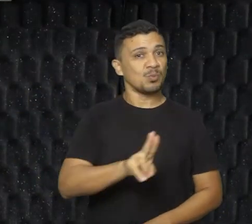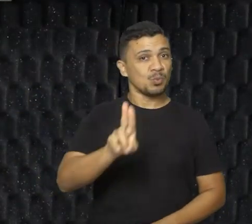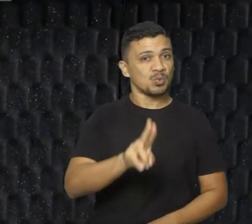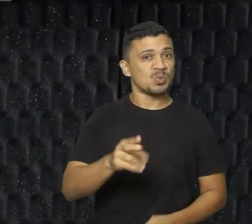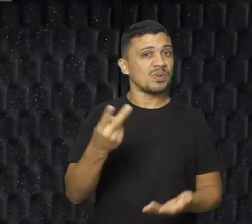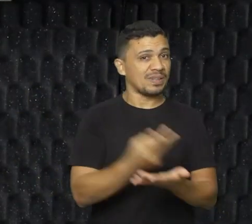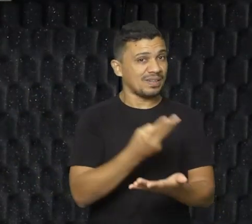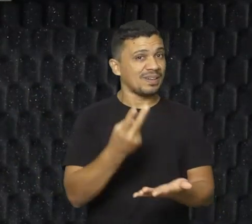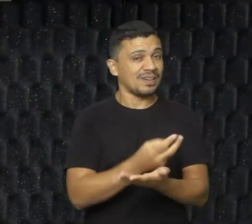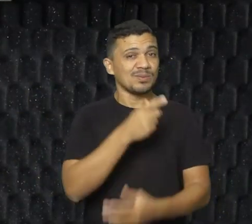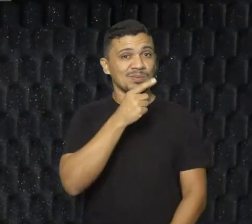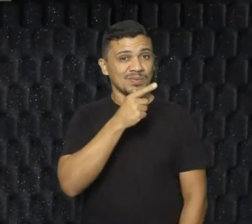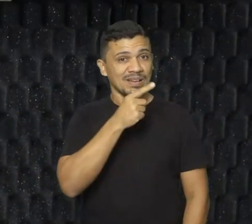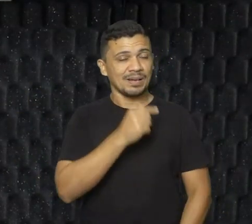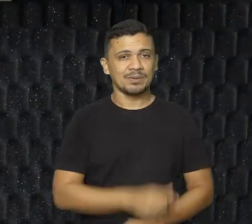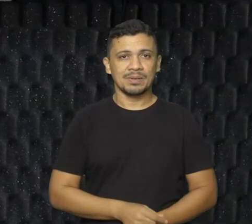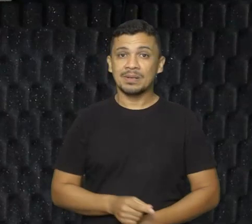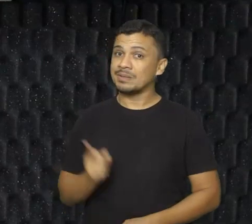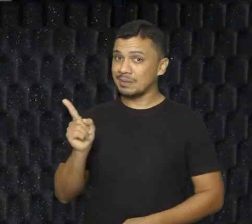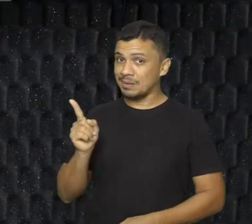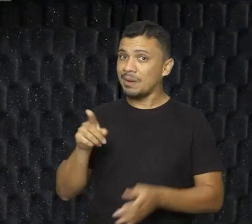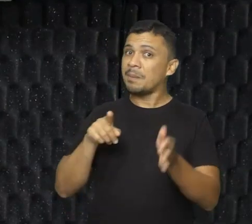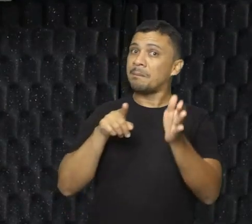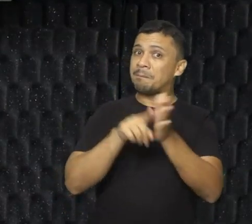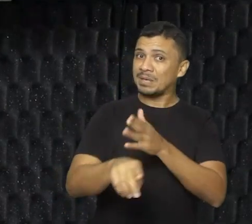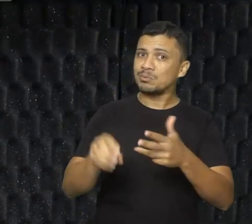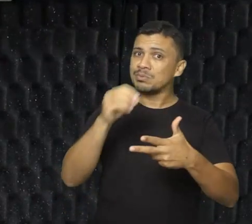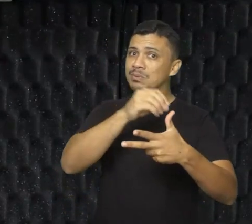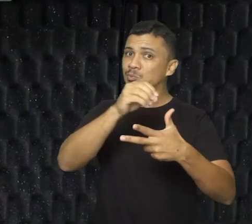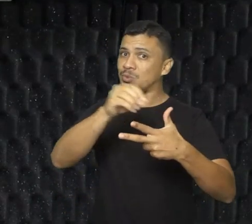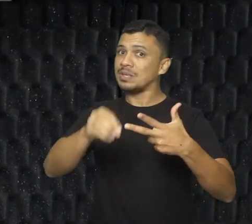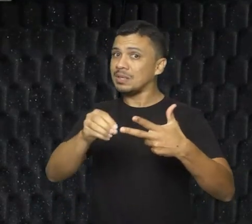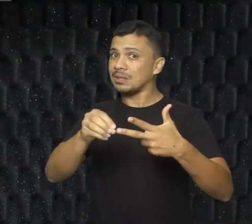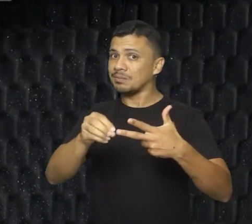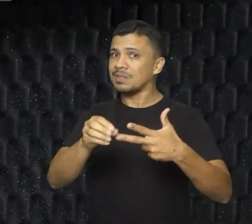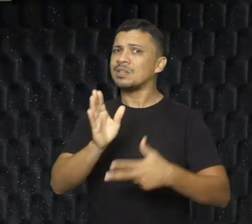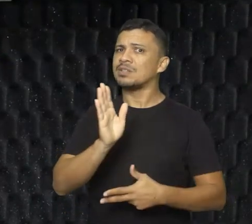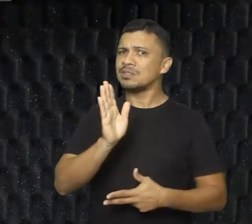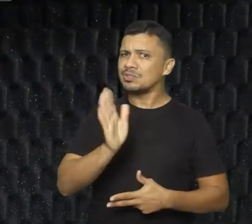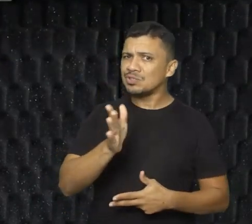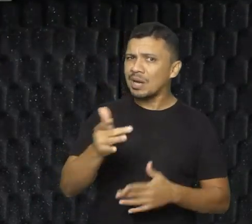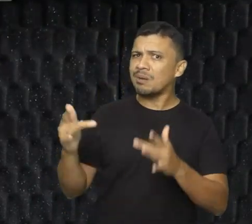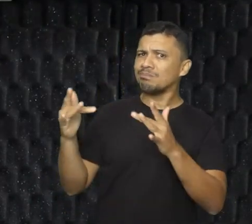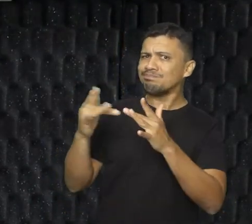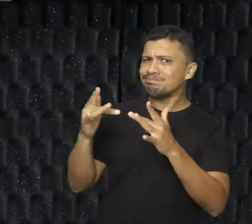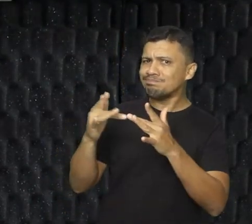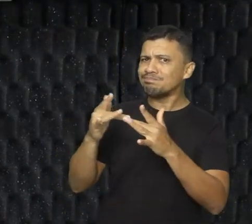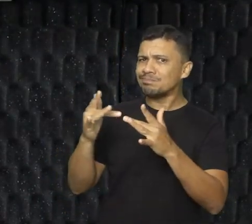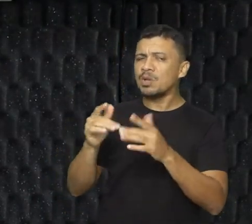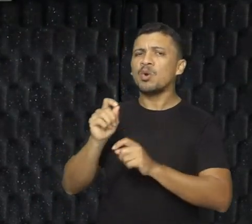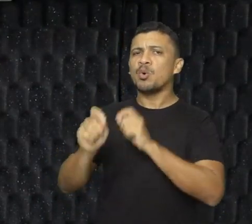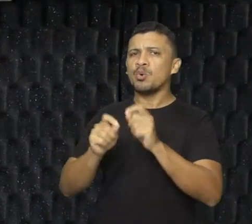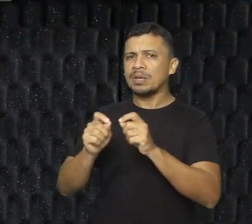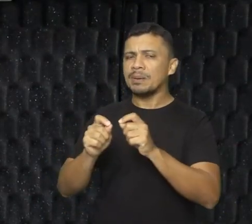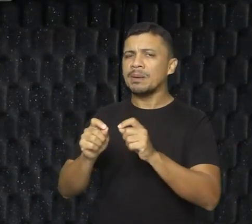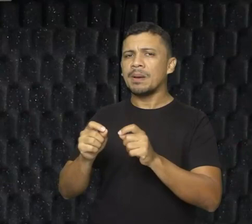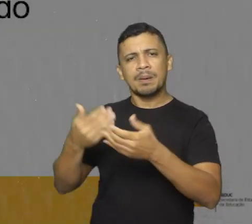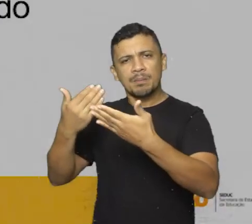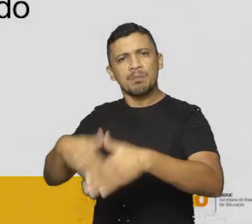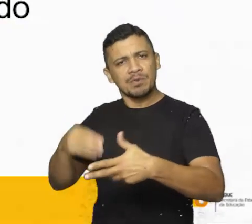questão diz. Lembrando que é uma questão do Enem. Aqui você já fica familiarizado, você se aproxima com o comportamento da